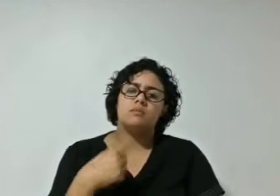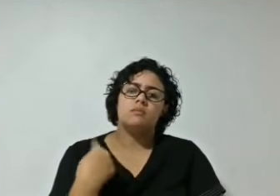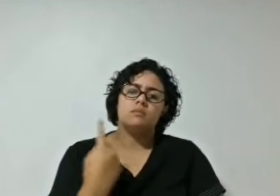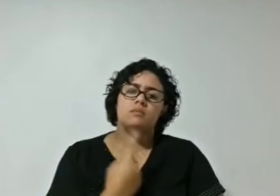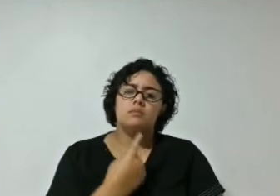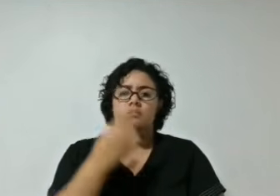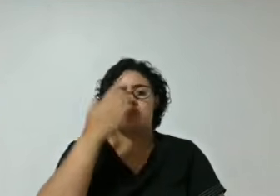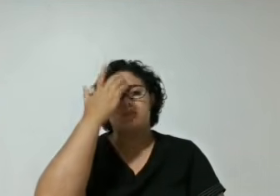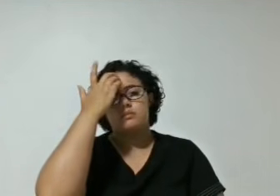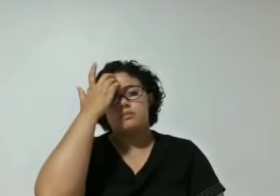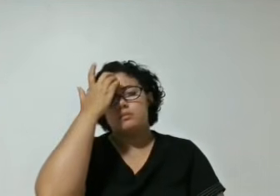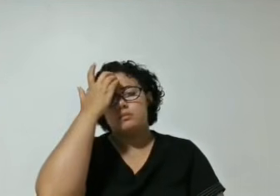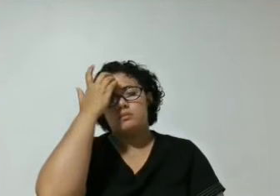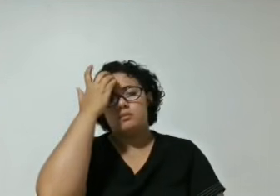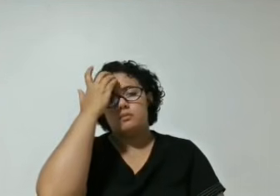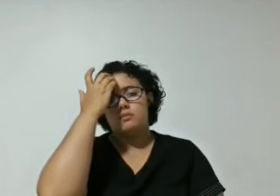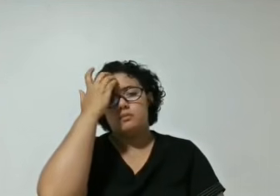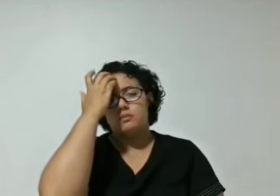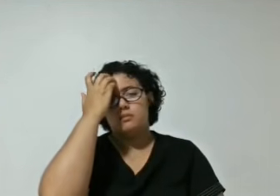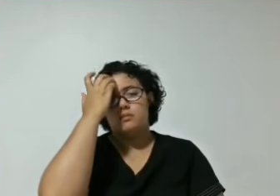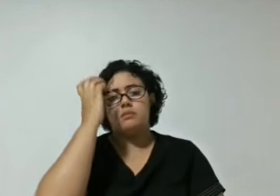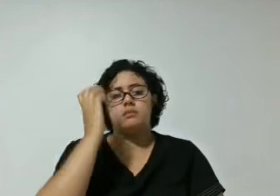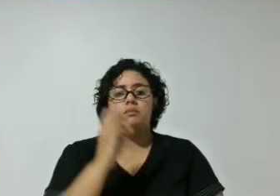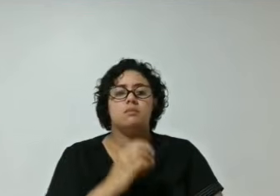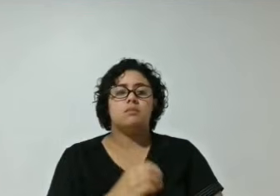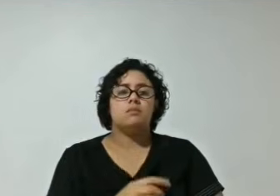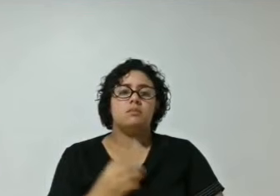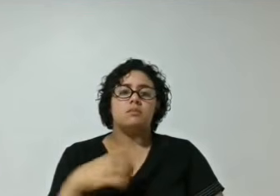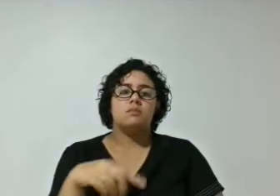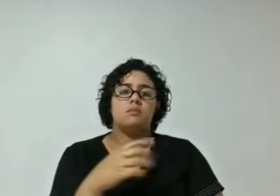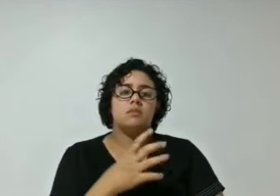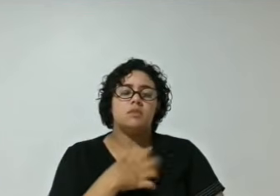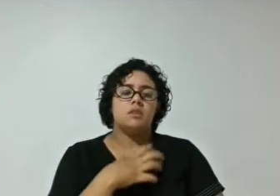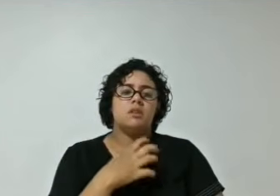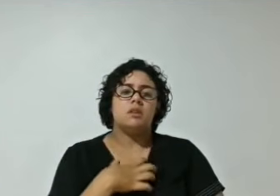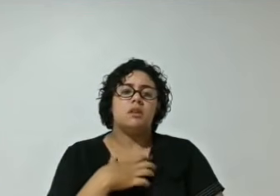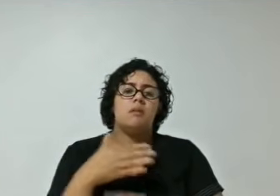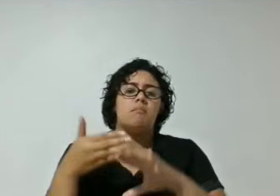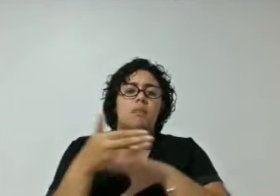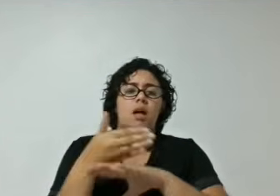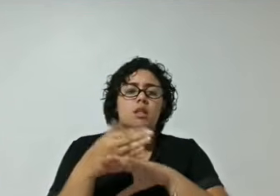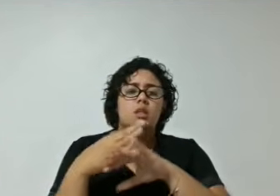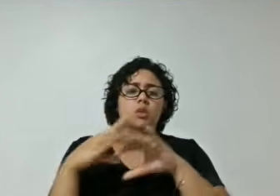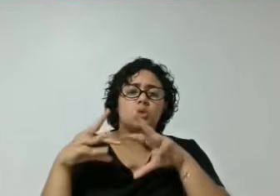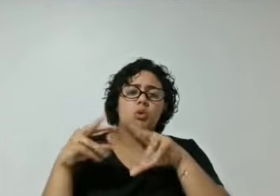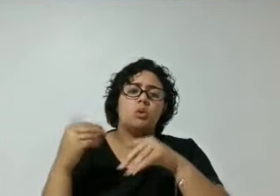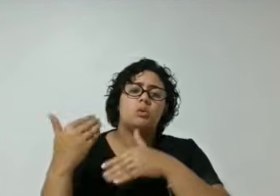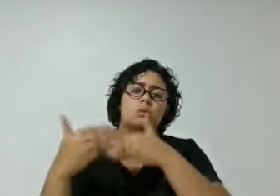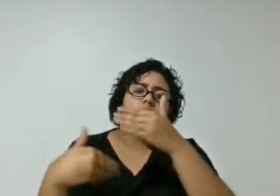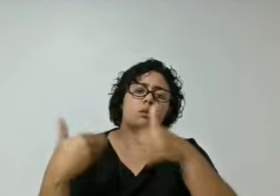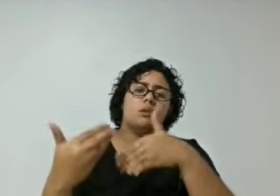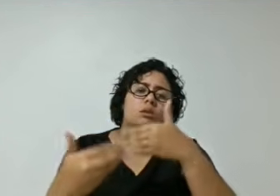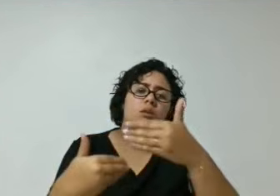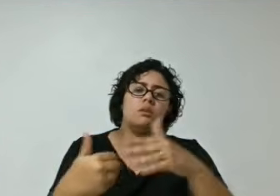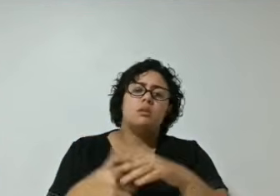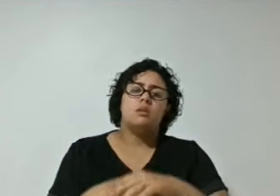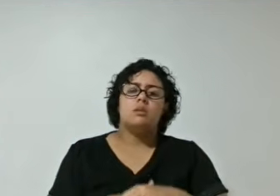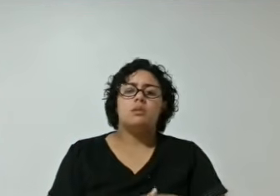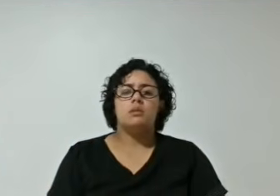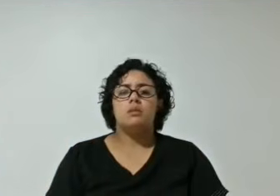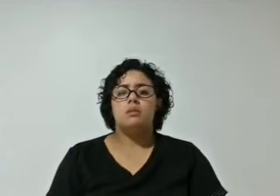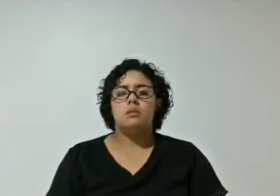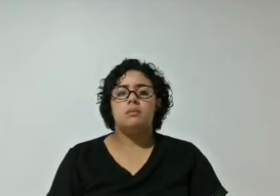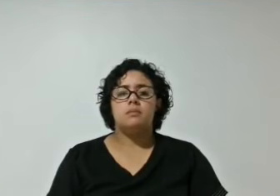sempre fazendo com que a gente se sinta parte de todo o processo. Então, ele e Bárbara, que está à frente da